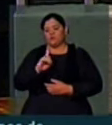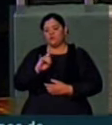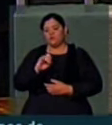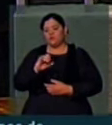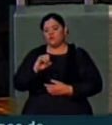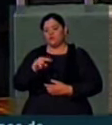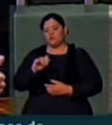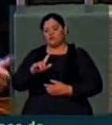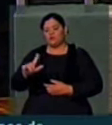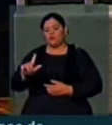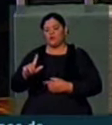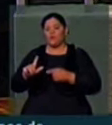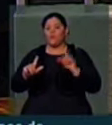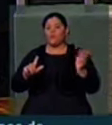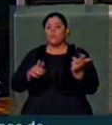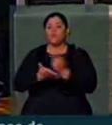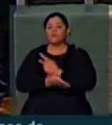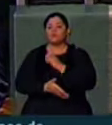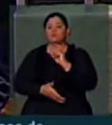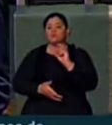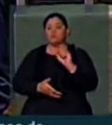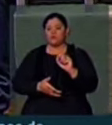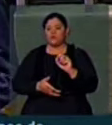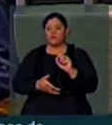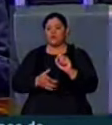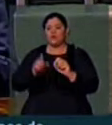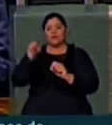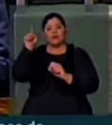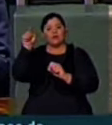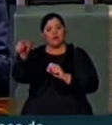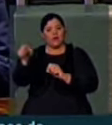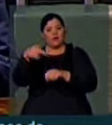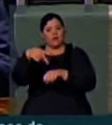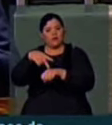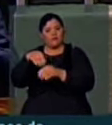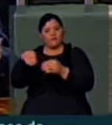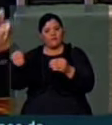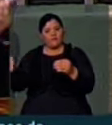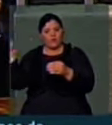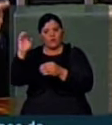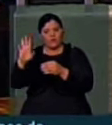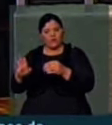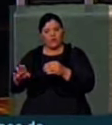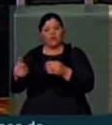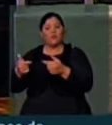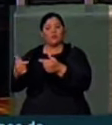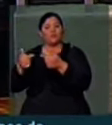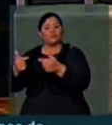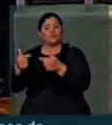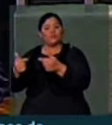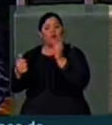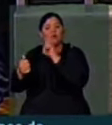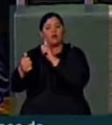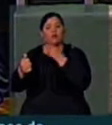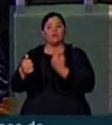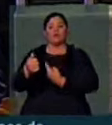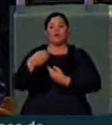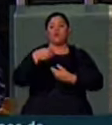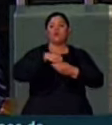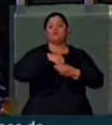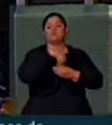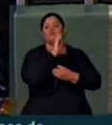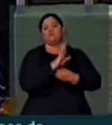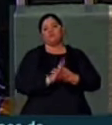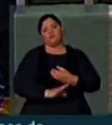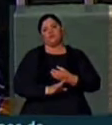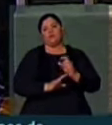Garantiram, fora do Brasil, a nossa democracia aqui dentro. E agradeço o momento também o Exército americano, tão